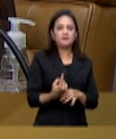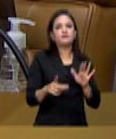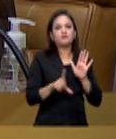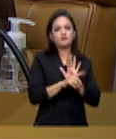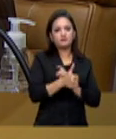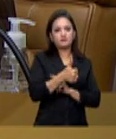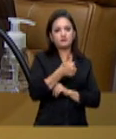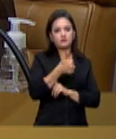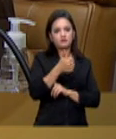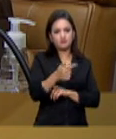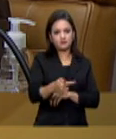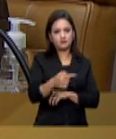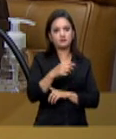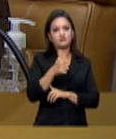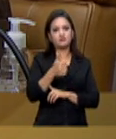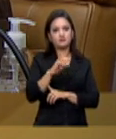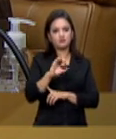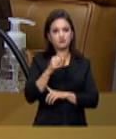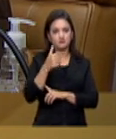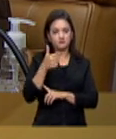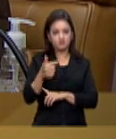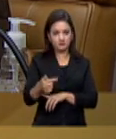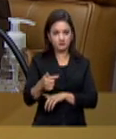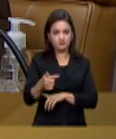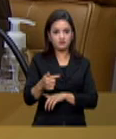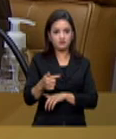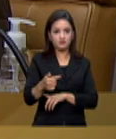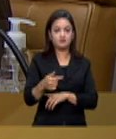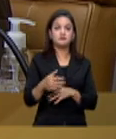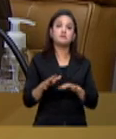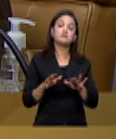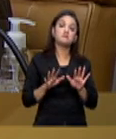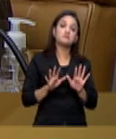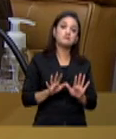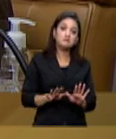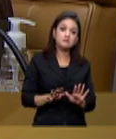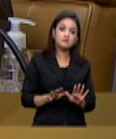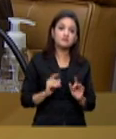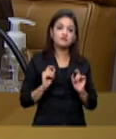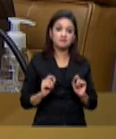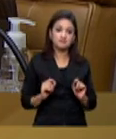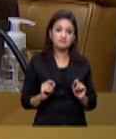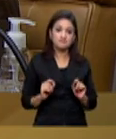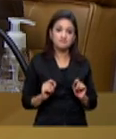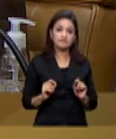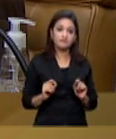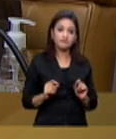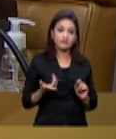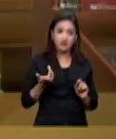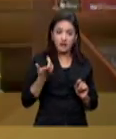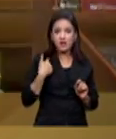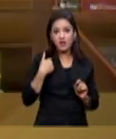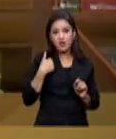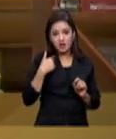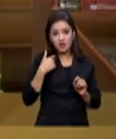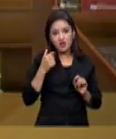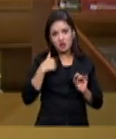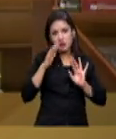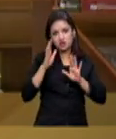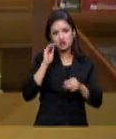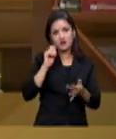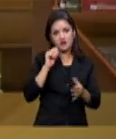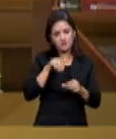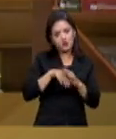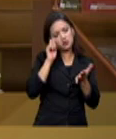17.107, de 2012, do Estado do Paraná. No entanto, senhor presidente, como sempre faço, eu venho com a mente aberta para ouvir